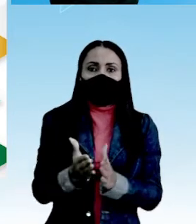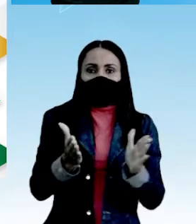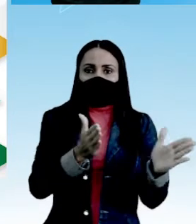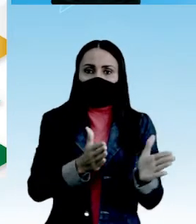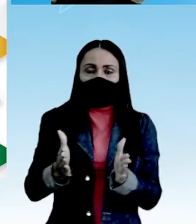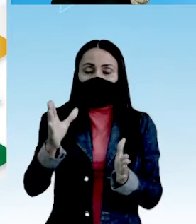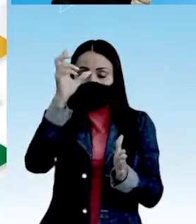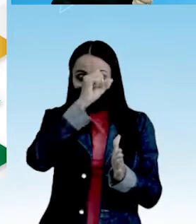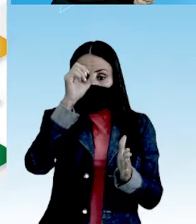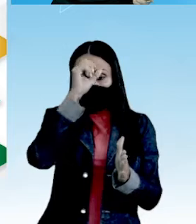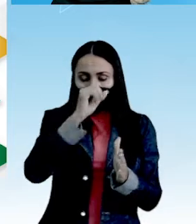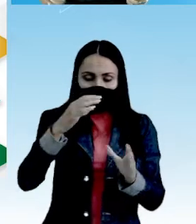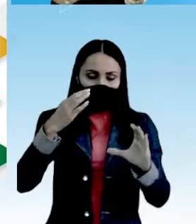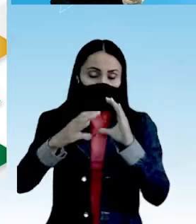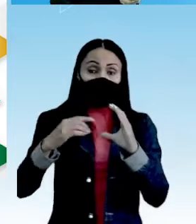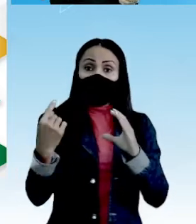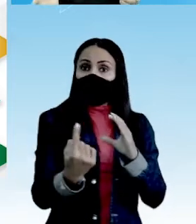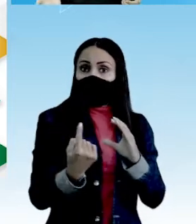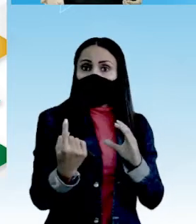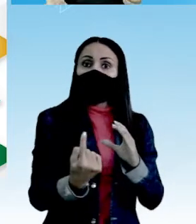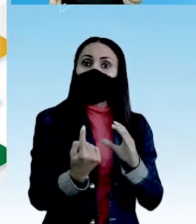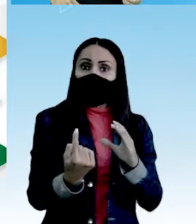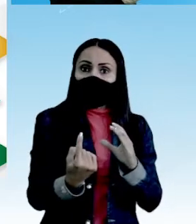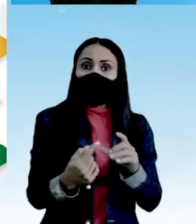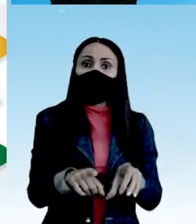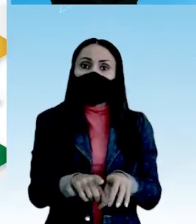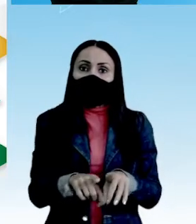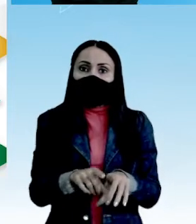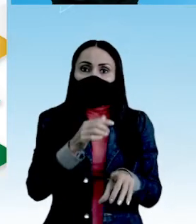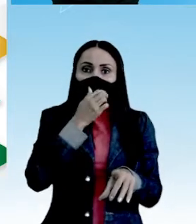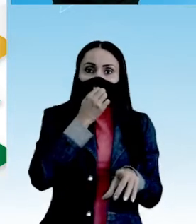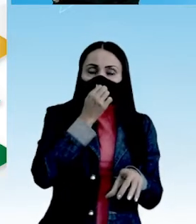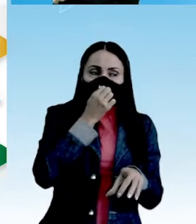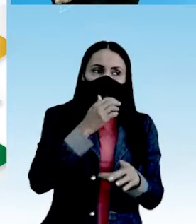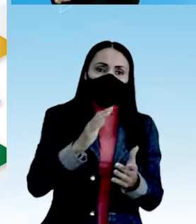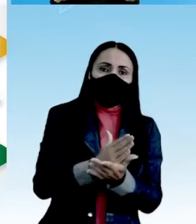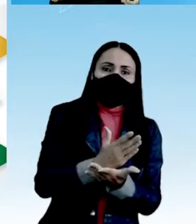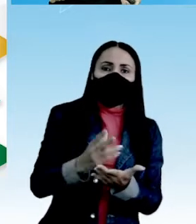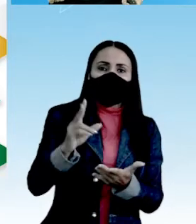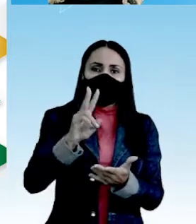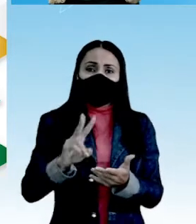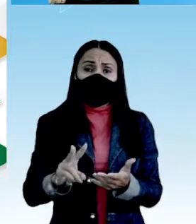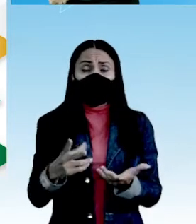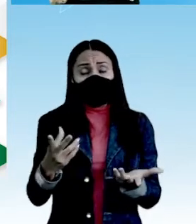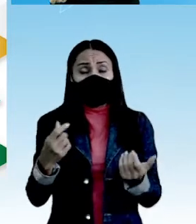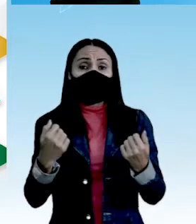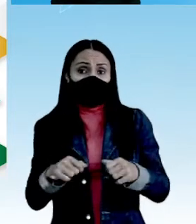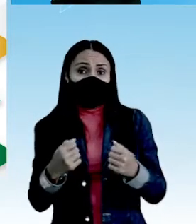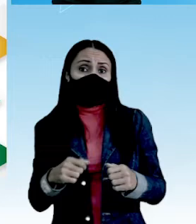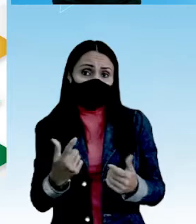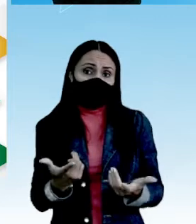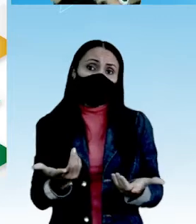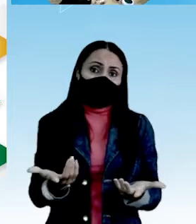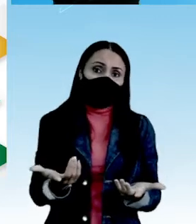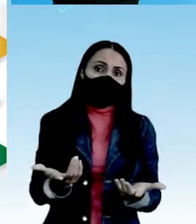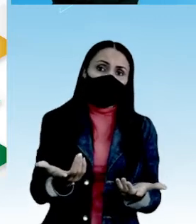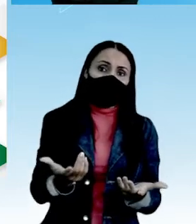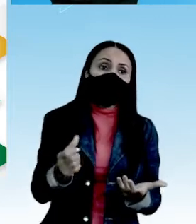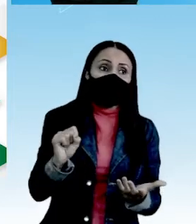que aprendeu a cantar sozinha, sem uso de professor, né? E até mais às vezes também pela necessidade, né? Que a gente vai falar